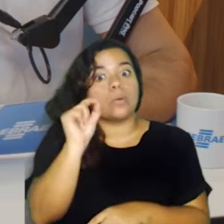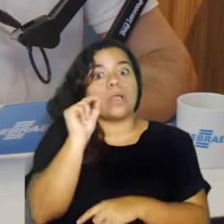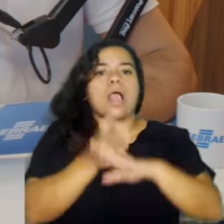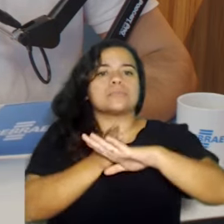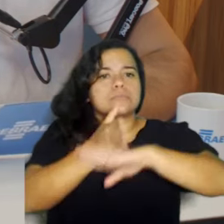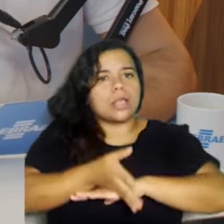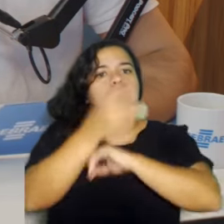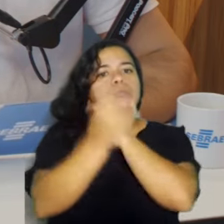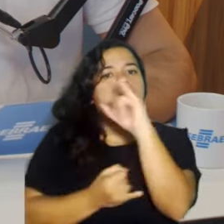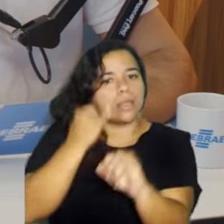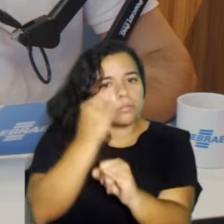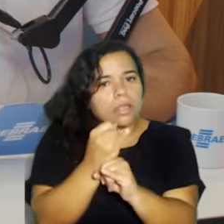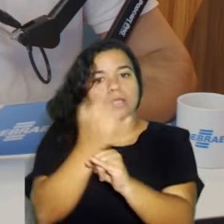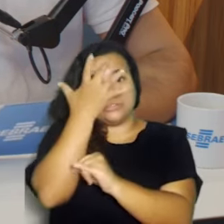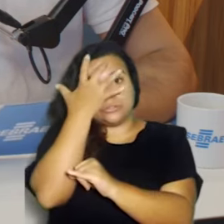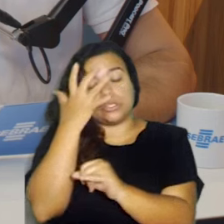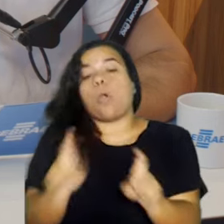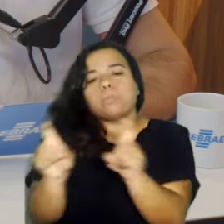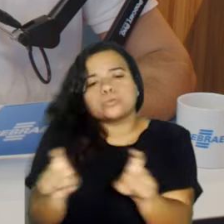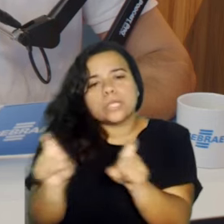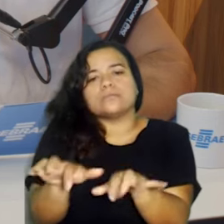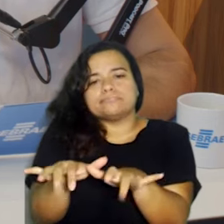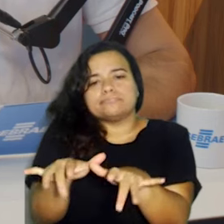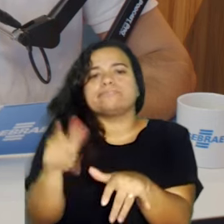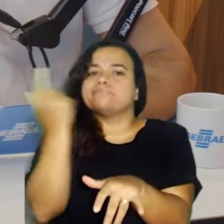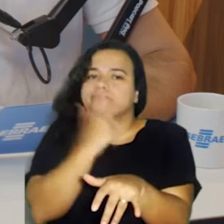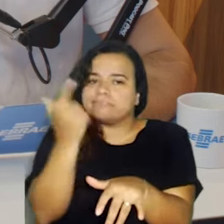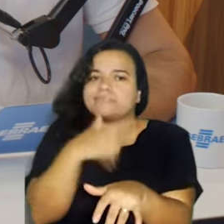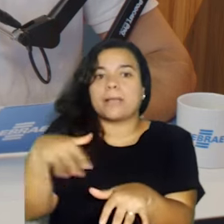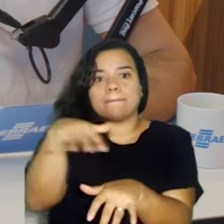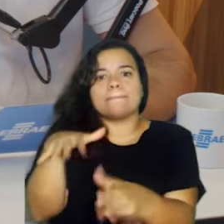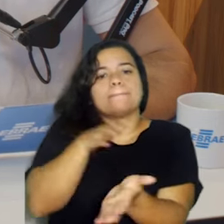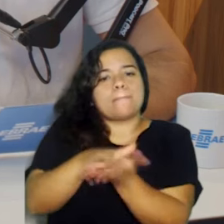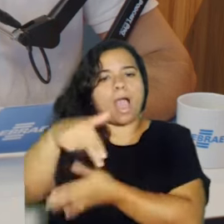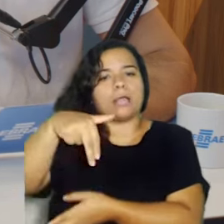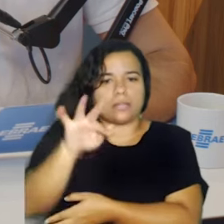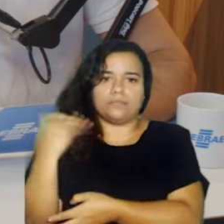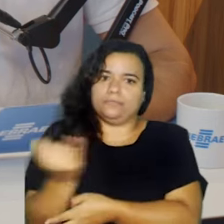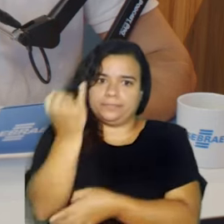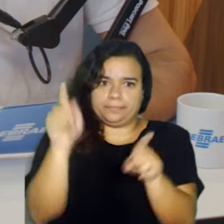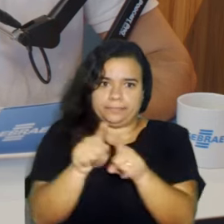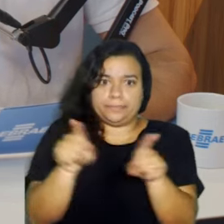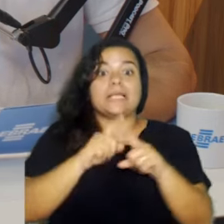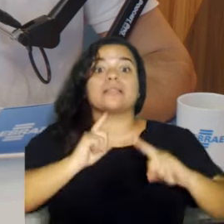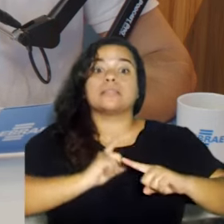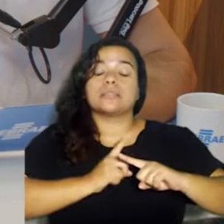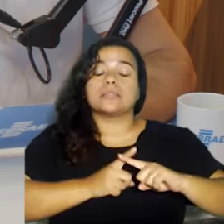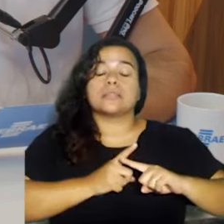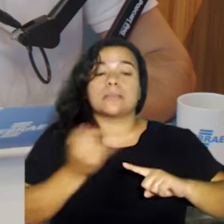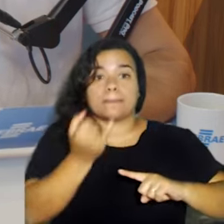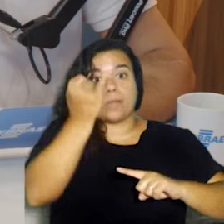tenha acesso à internet tenha um computador para poder fazer ali toda a parte né da emissão da nota fiscal e tenha uma